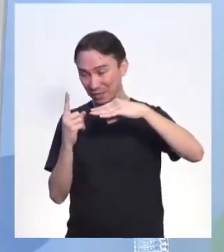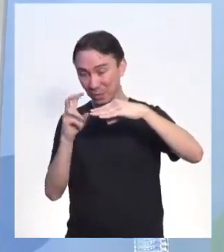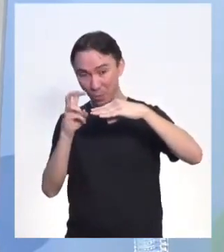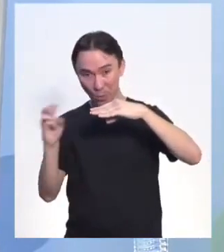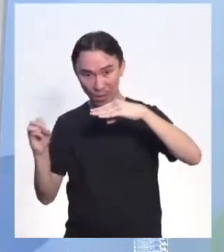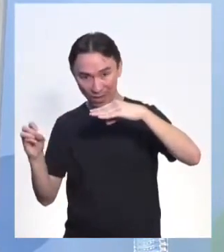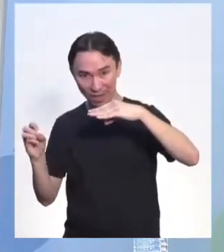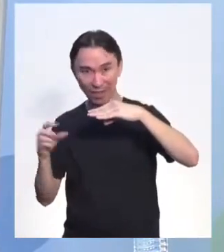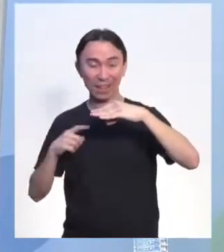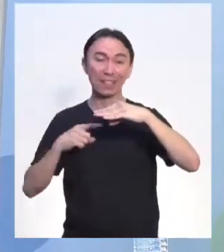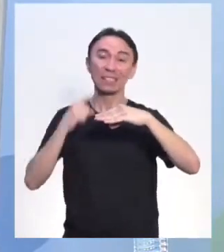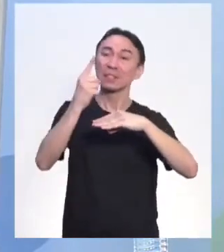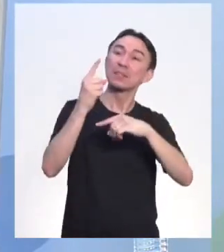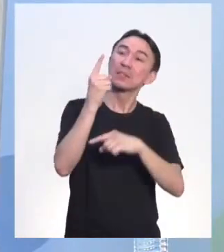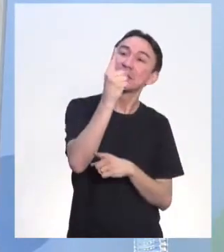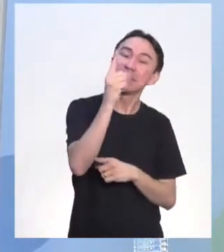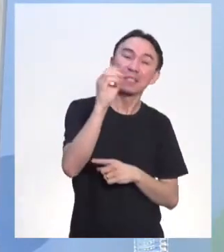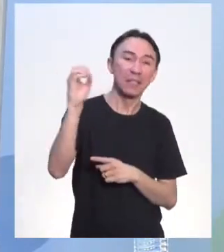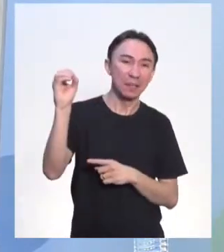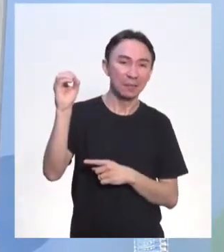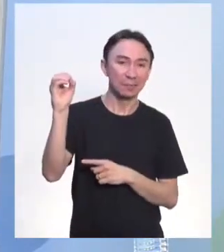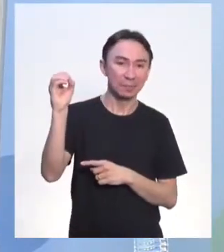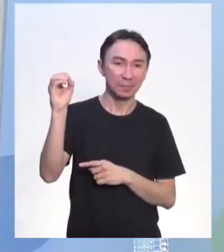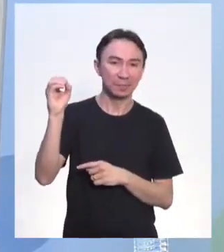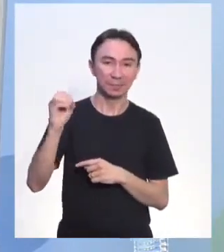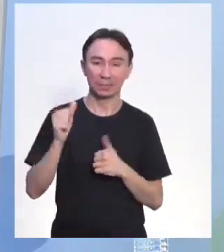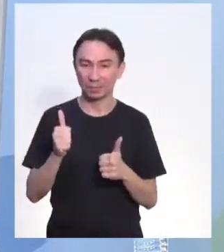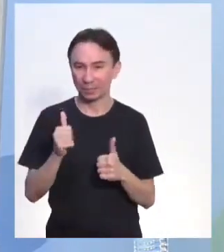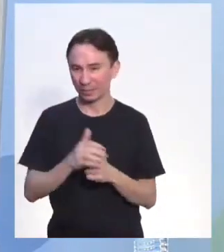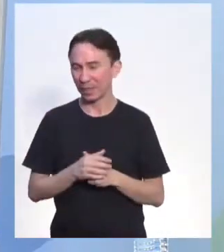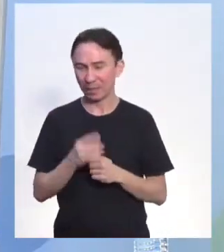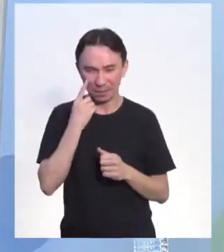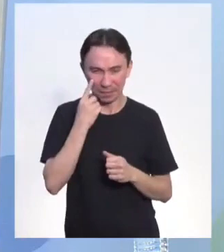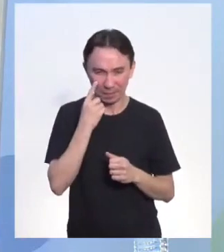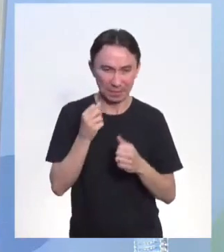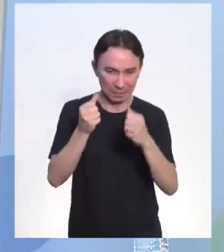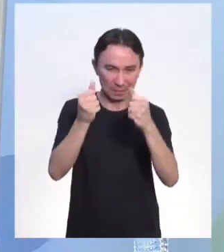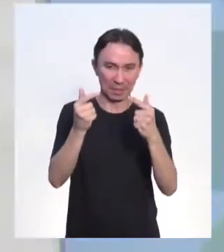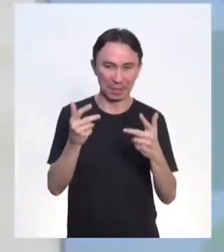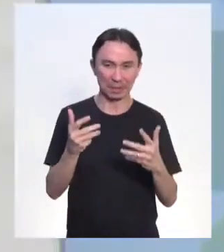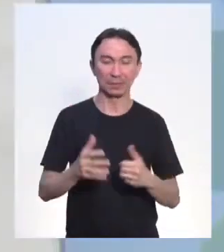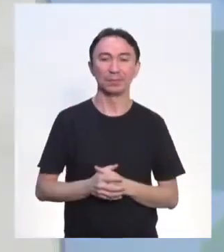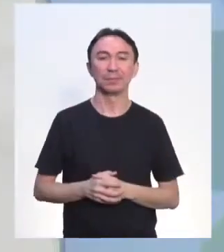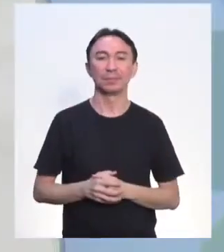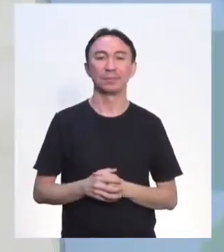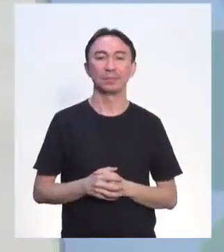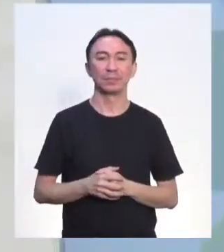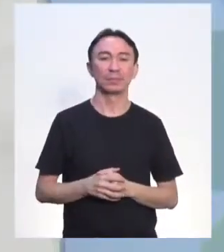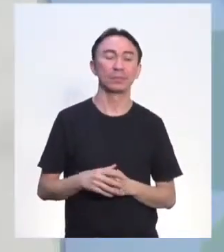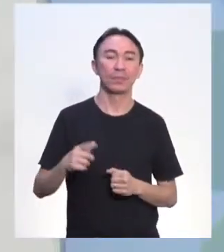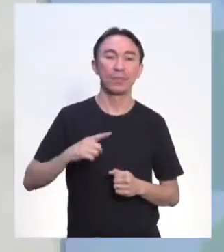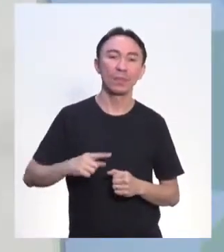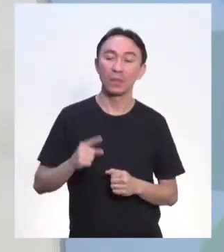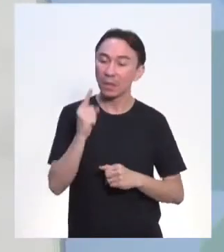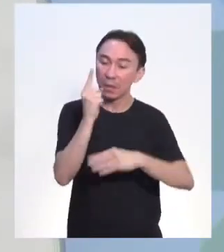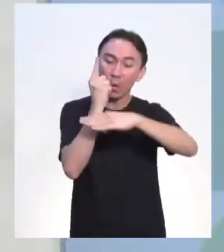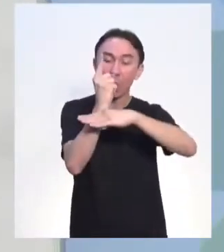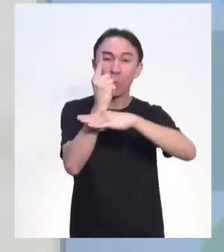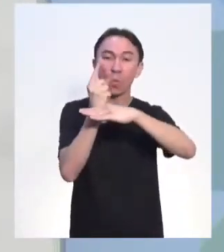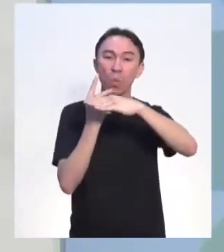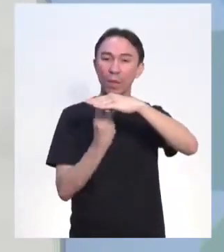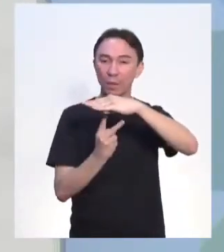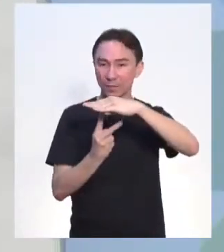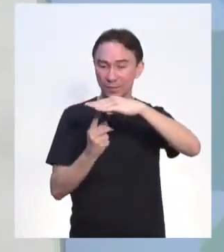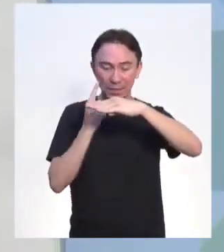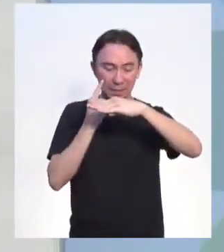por 100. 50%. Deu para entender? Vou fazer aqui, ó. Você quer transformar embaixo em 100 porque é